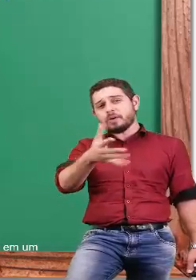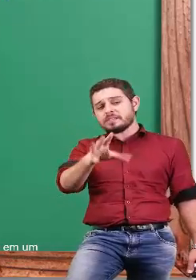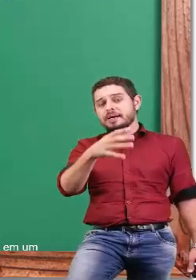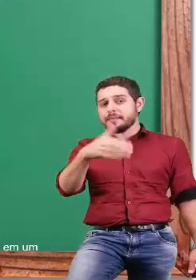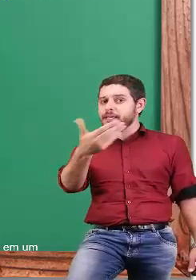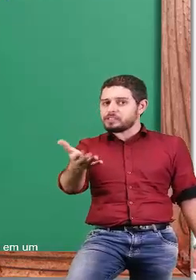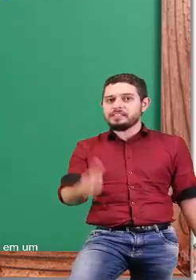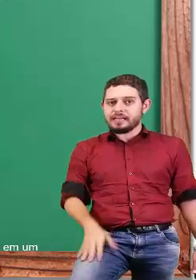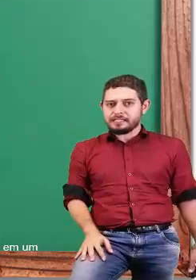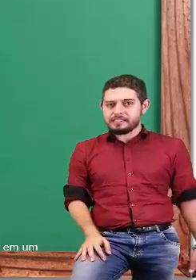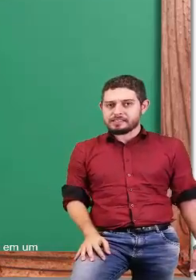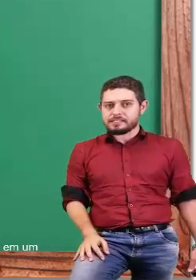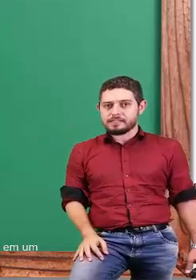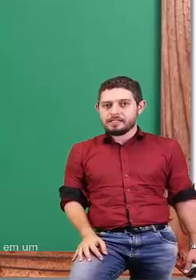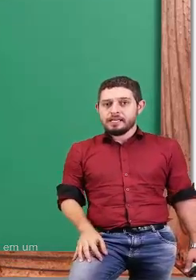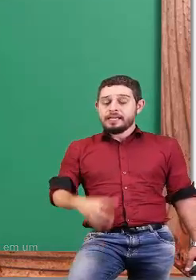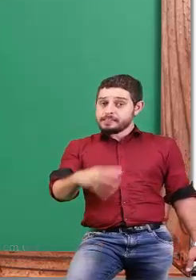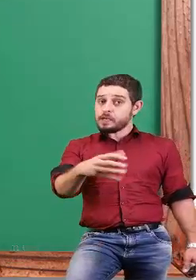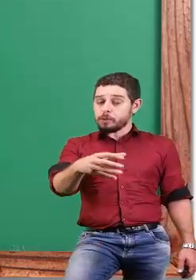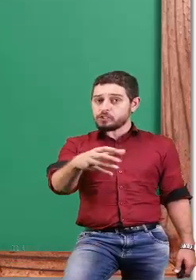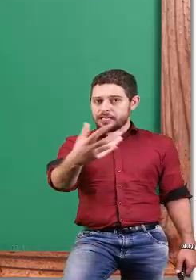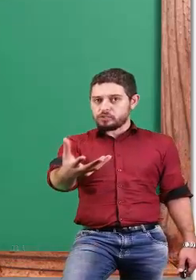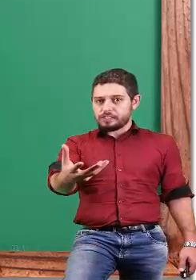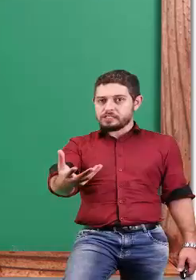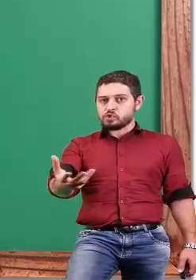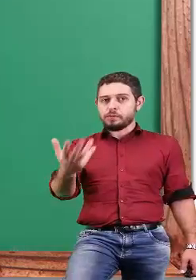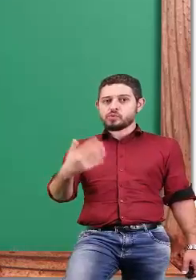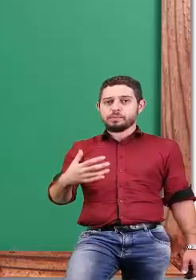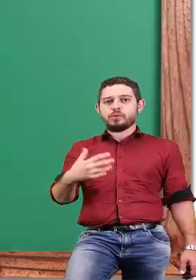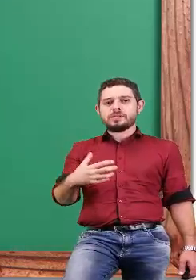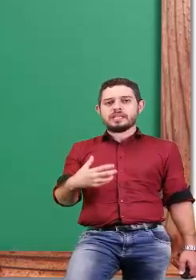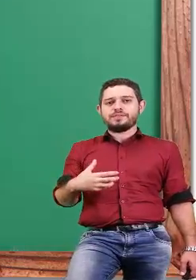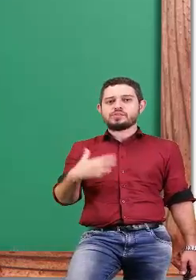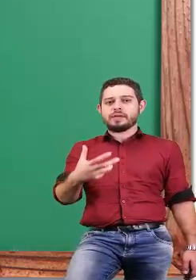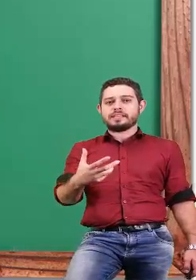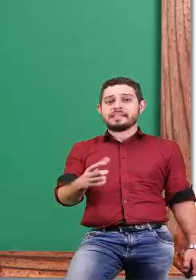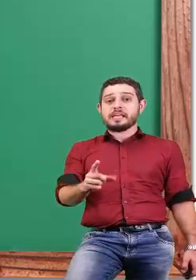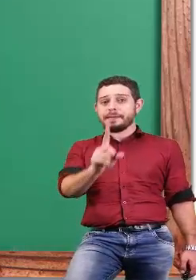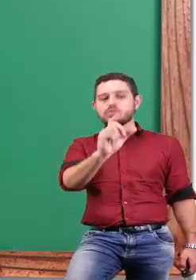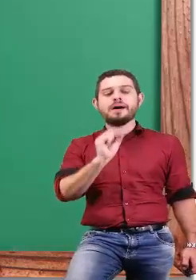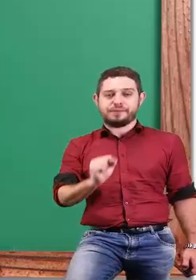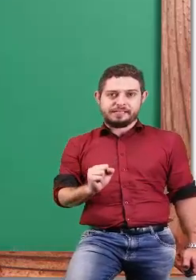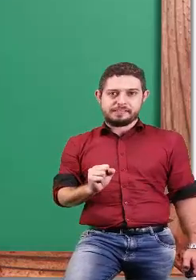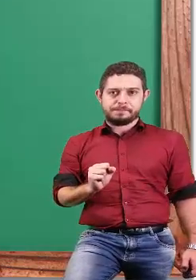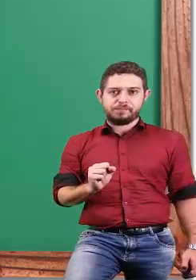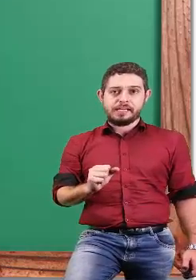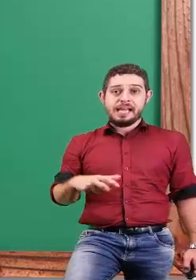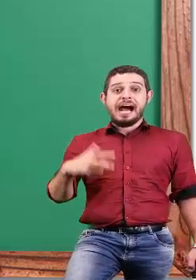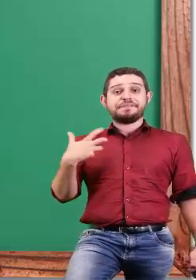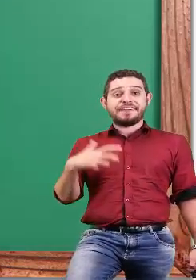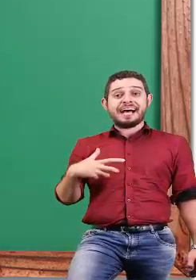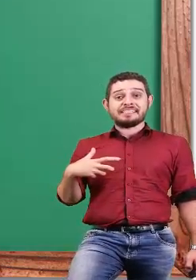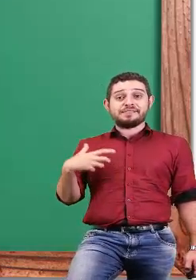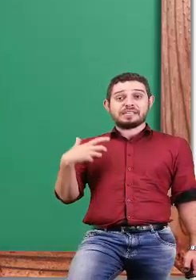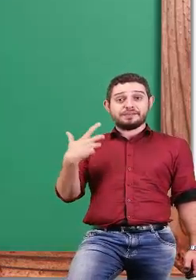de aproximadamente 30 linhas. Em seu projeto de texto, procure escrever sua tese em apenas uma frase.